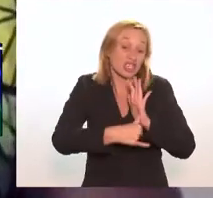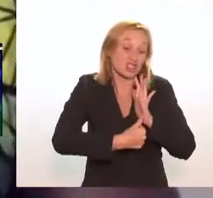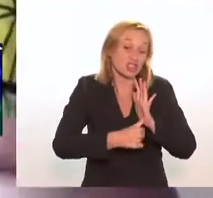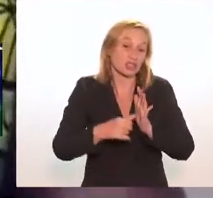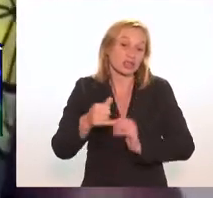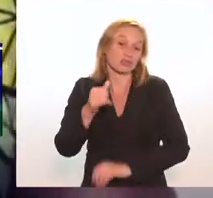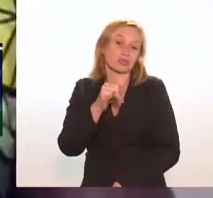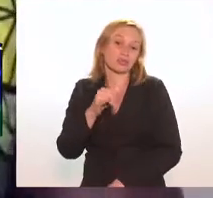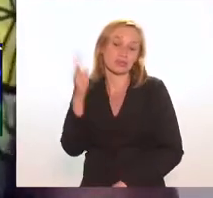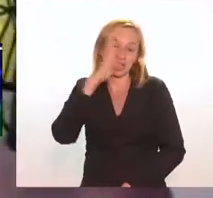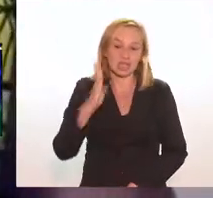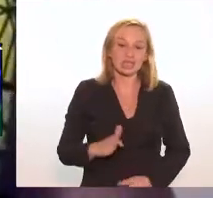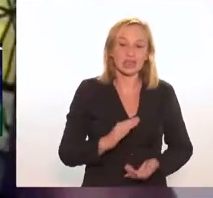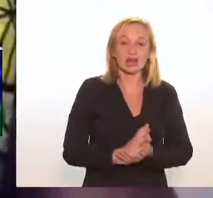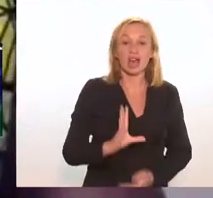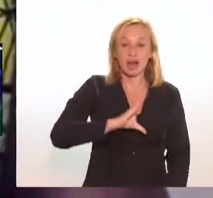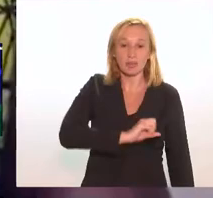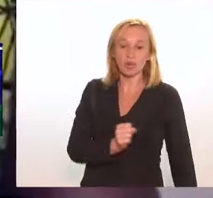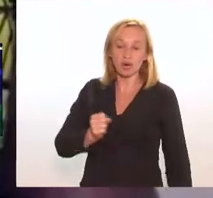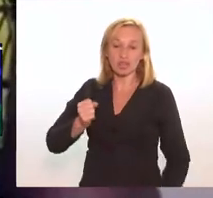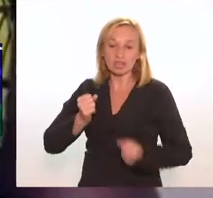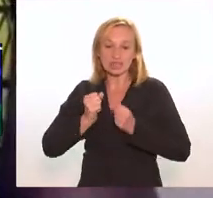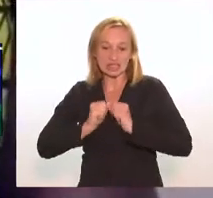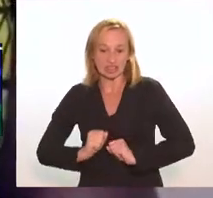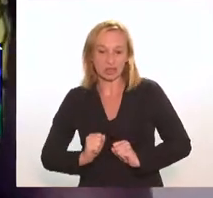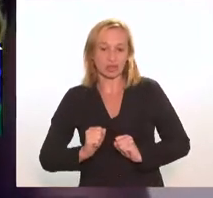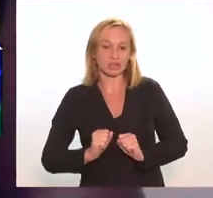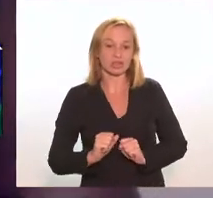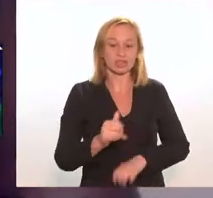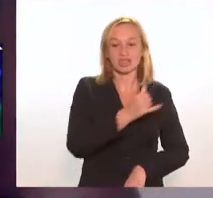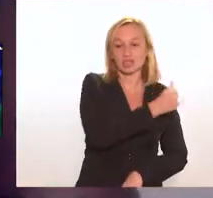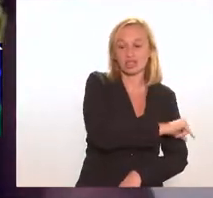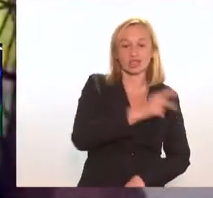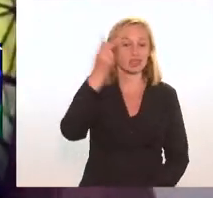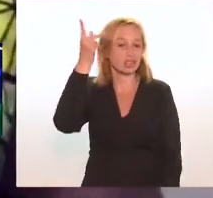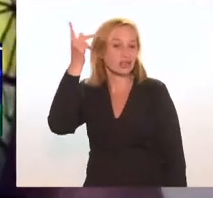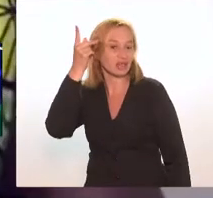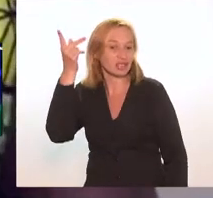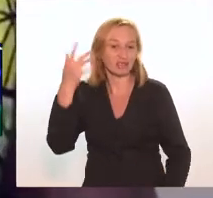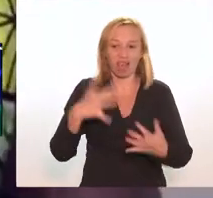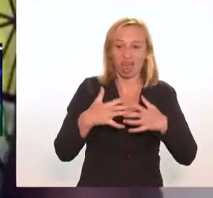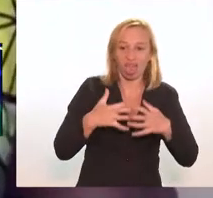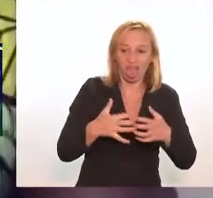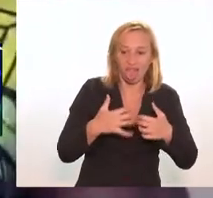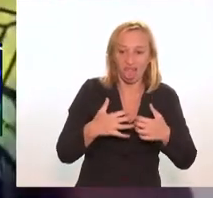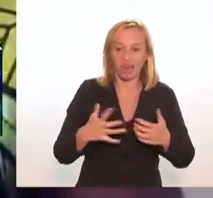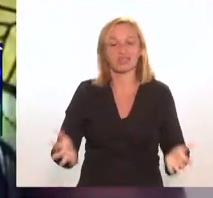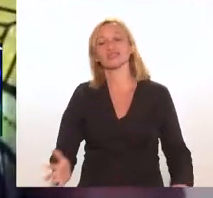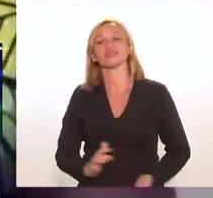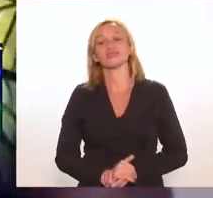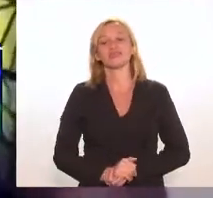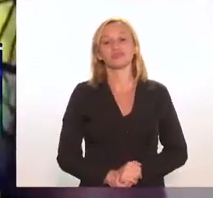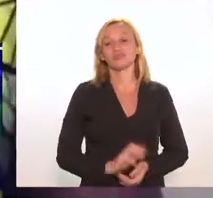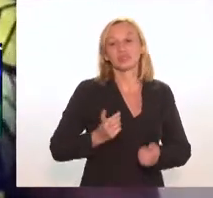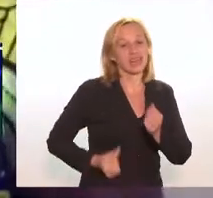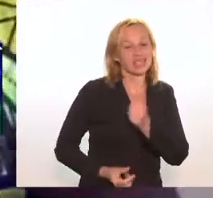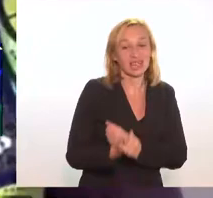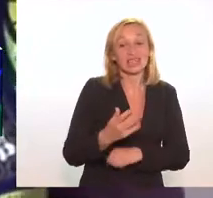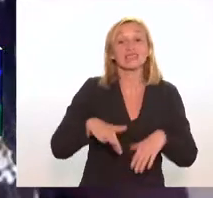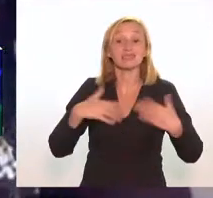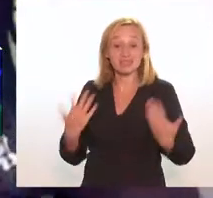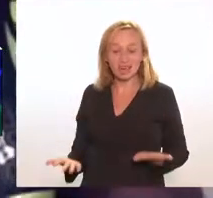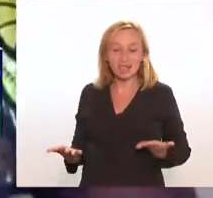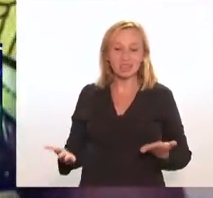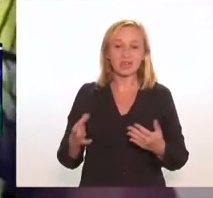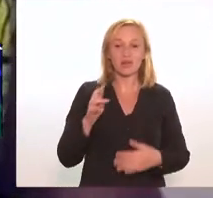as frases, né, sobre amor e ódio dos cariocas e paulistas, se é bolacha, se é biscoito, são eternas. Então,